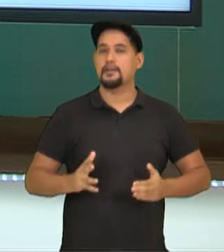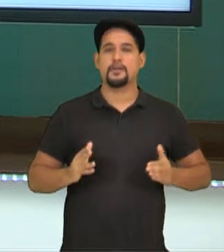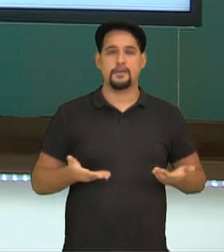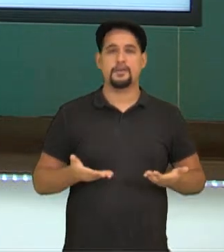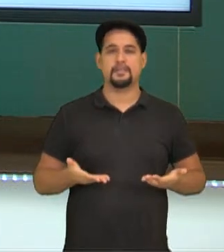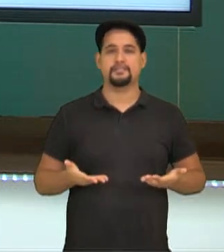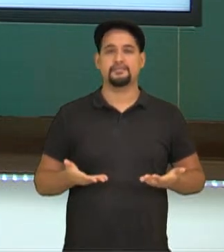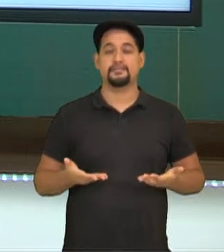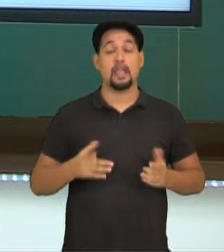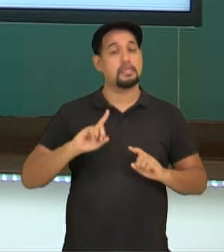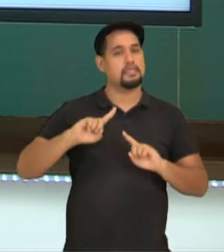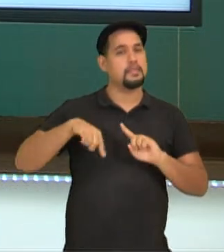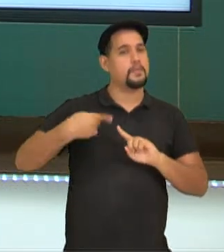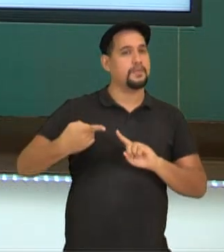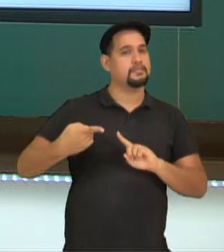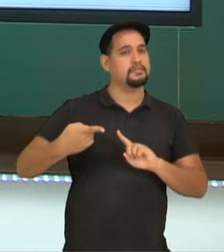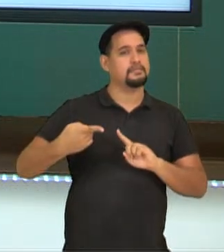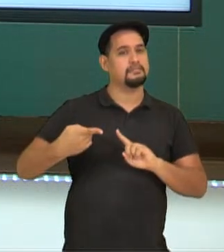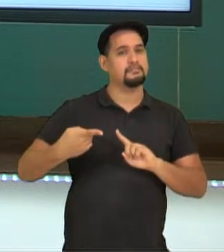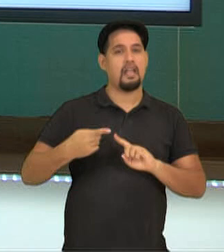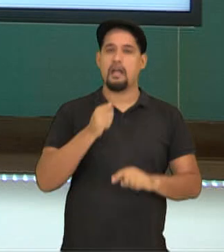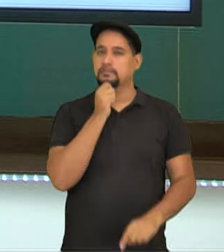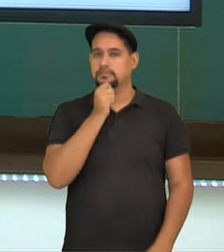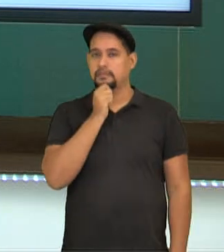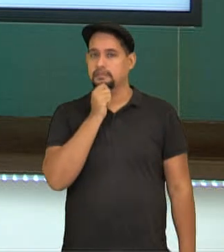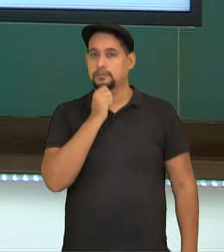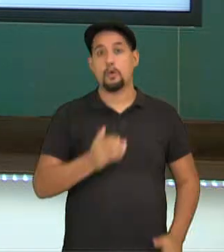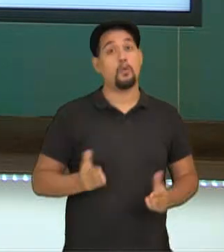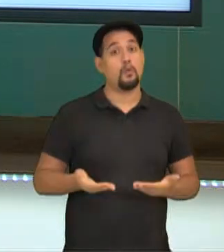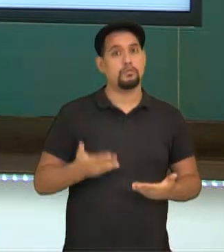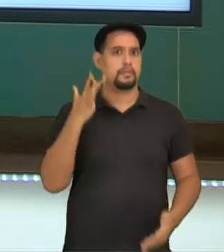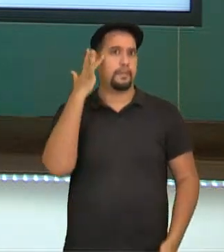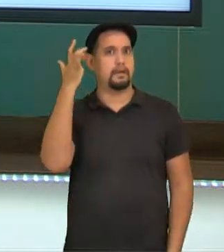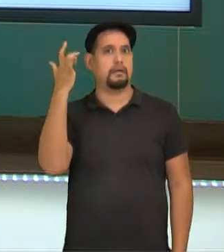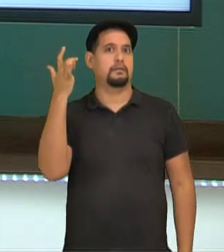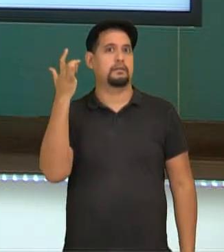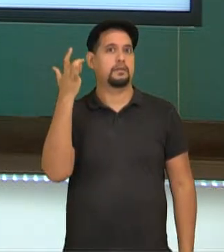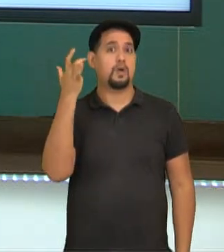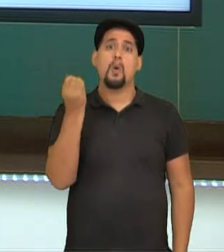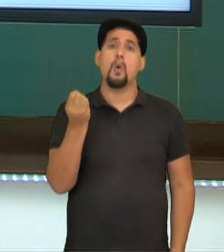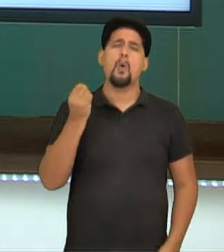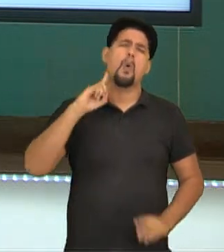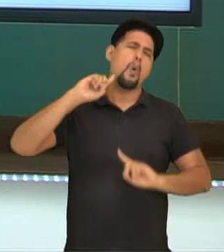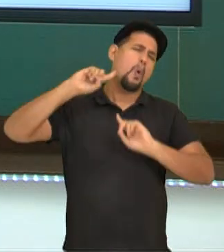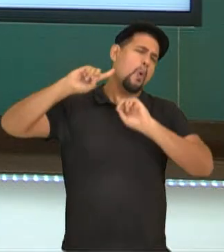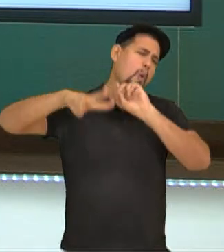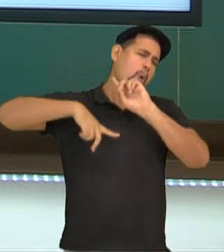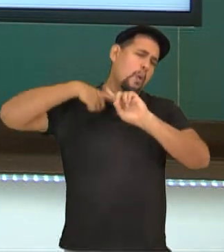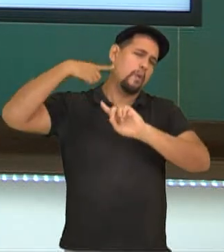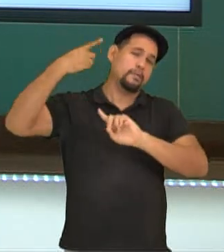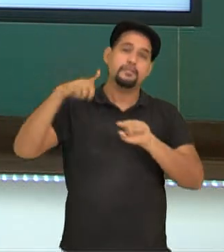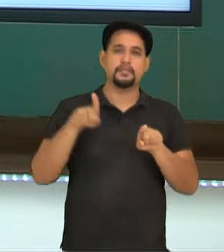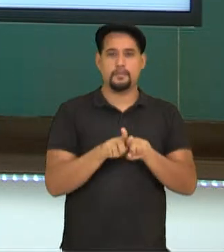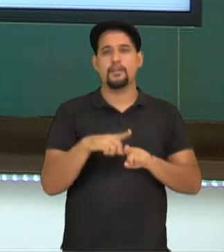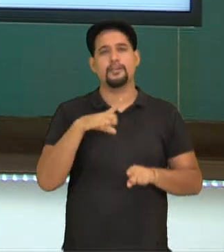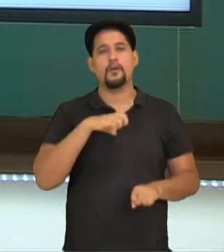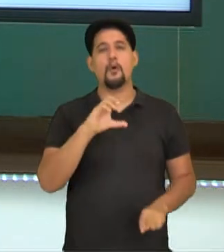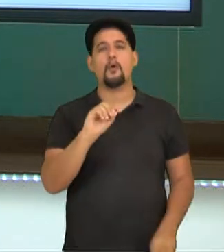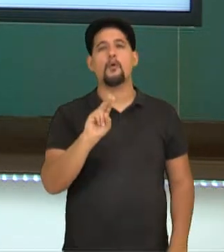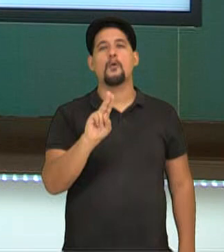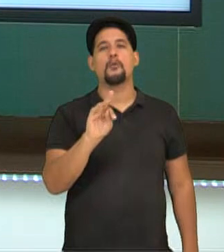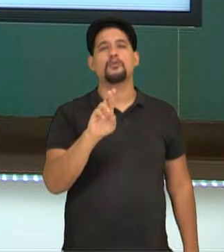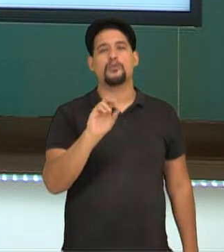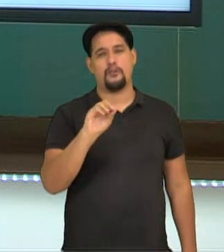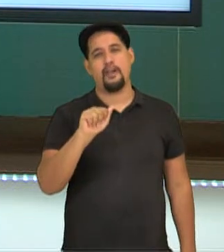agora, depois, ainda, hoje, amanhã, outrora. Nossa, eu tive falando